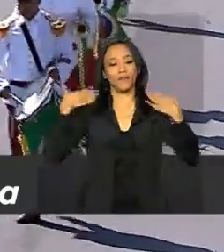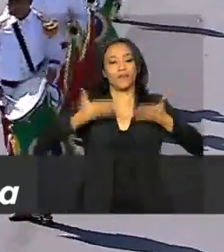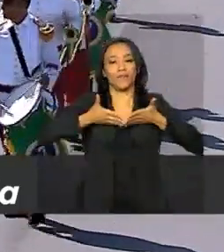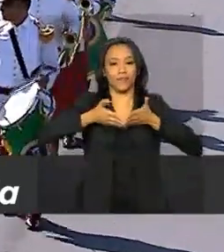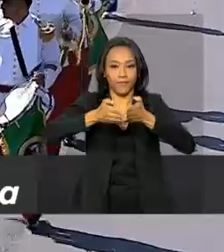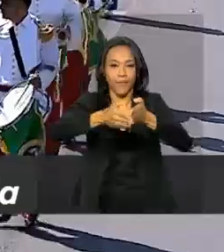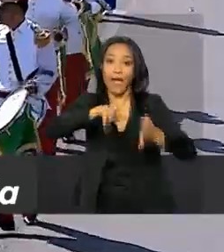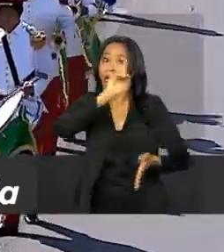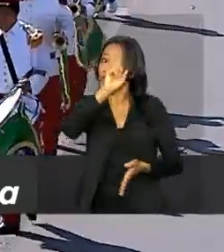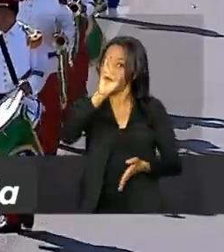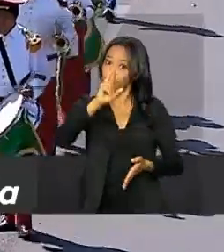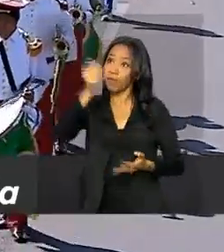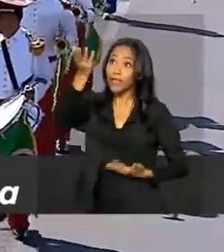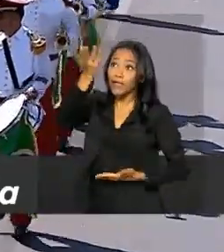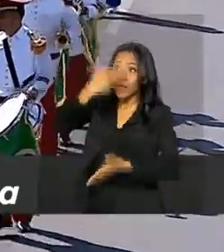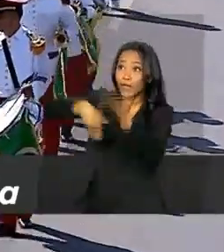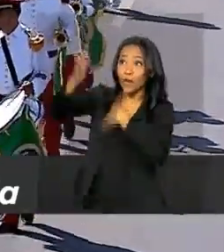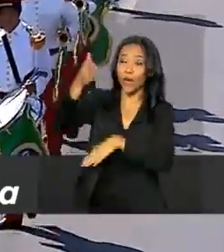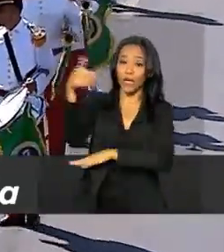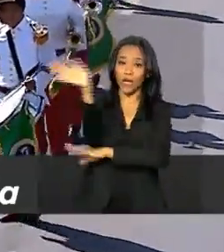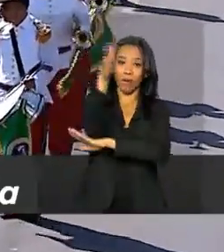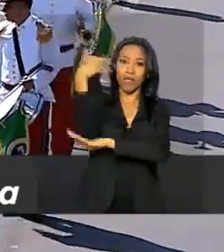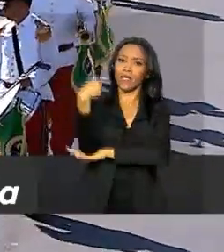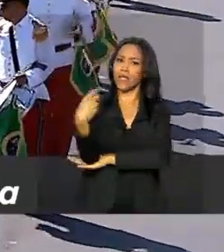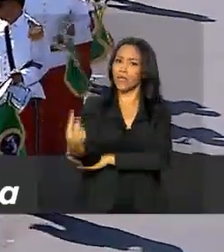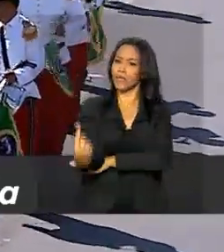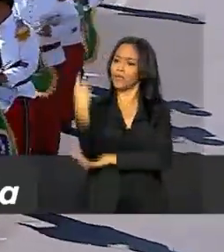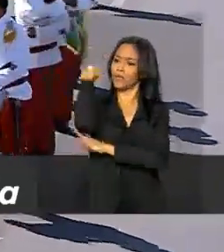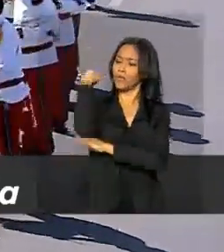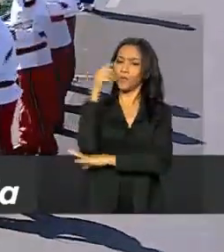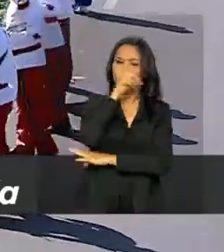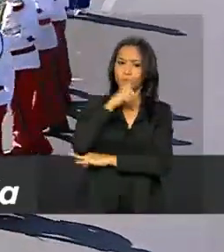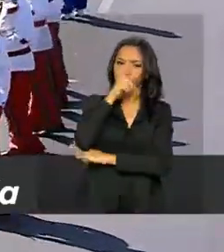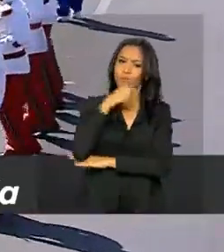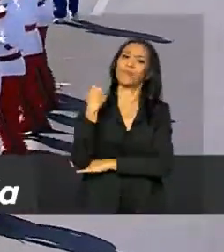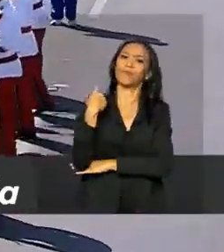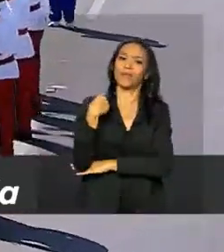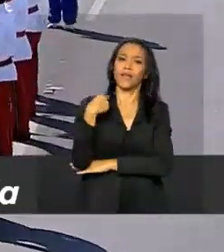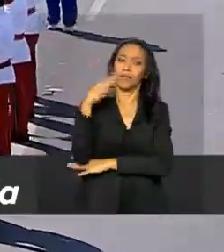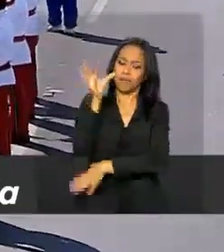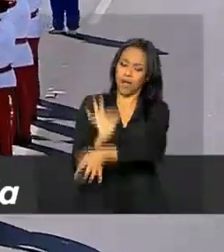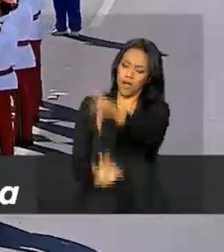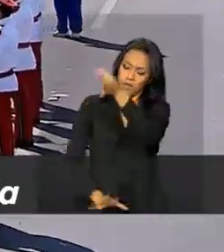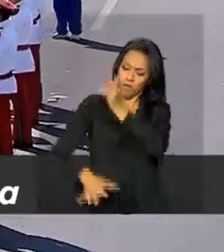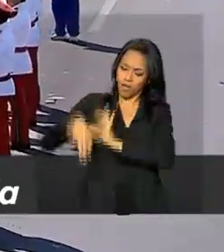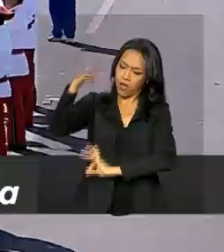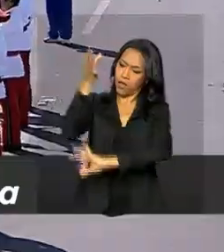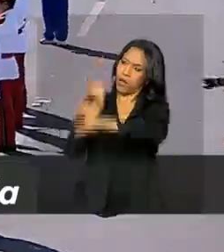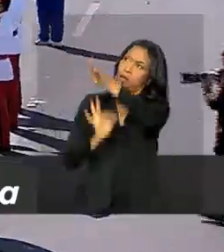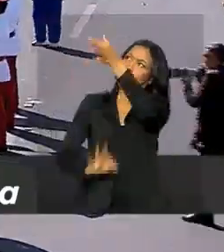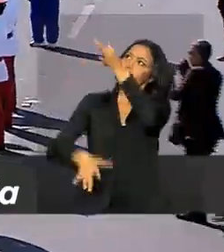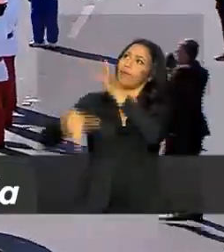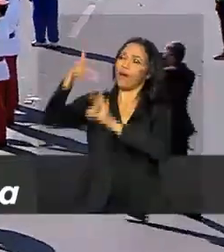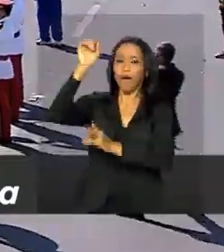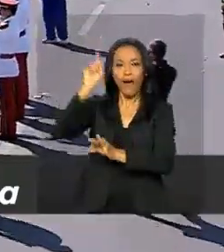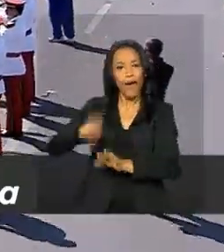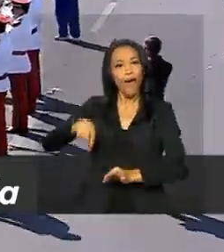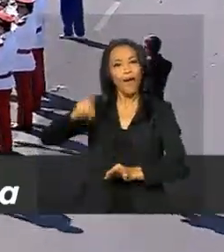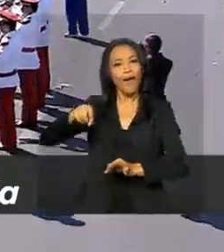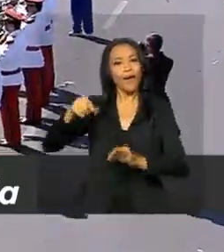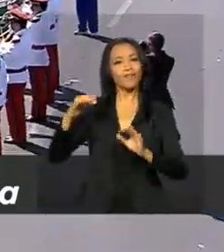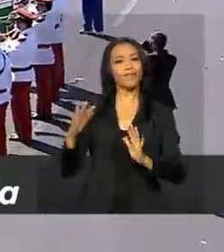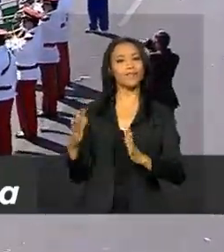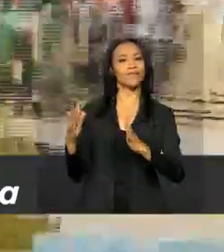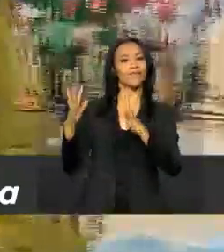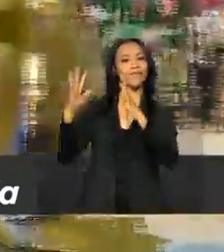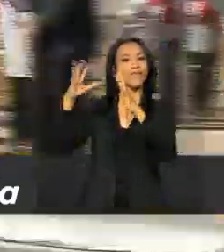de troca da bandeira no último domingo. Uma cerimônia muito... foi a introdução dessa Semana da Pátria, vamos dizer assim, né? E